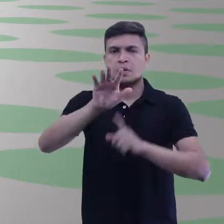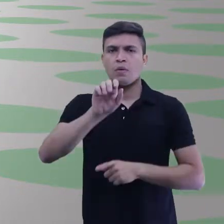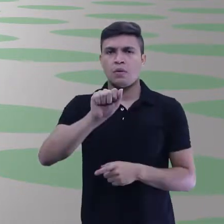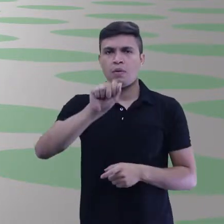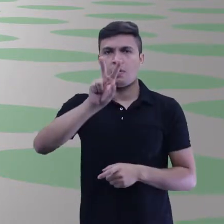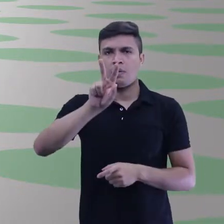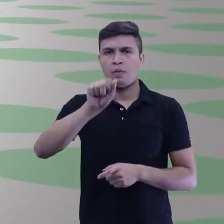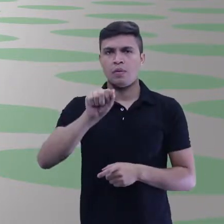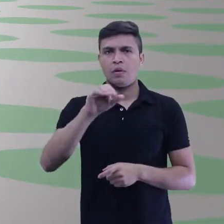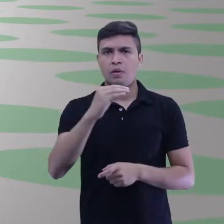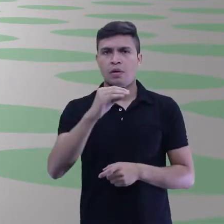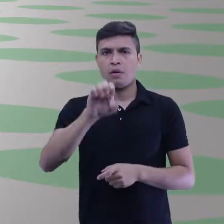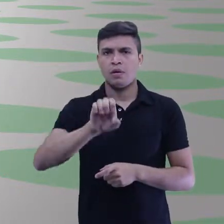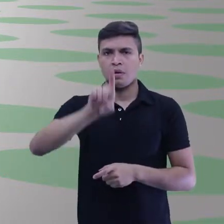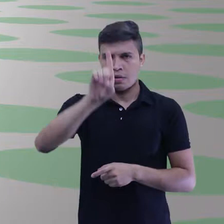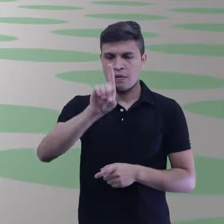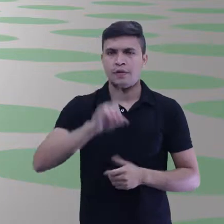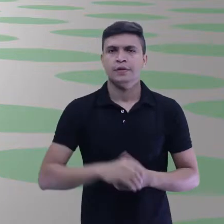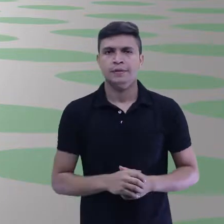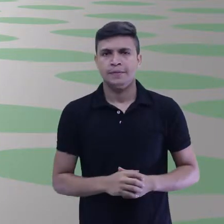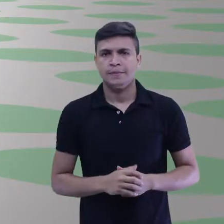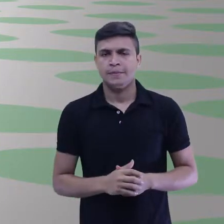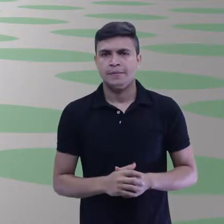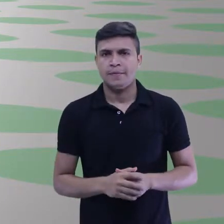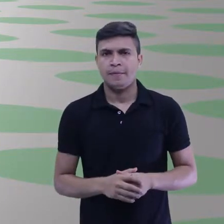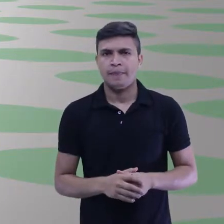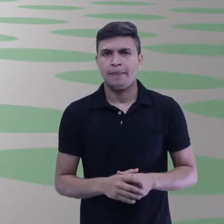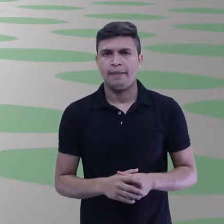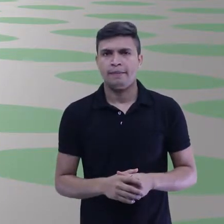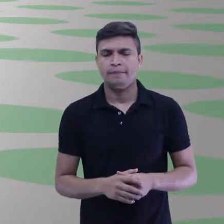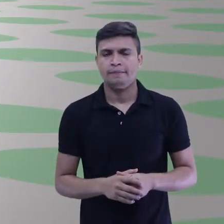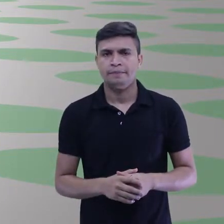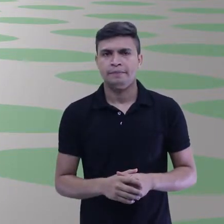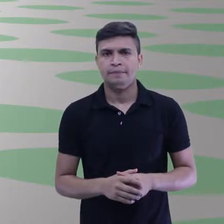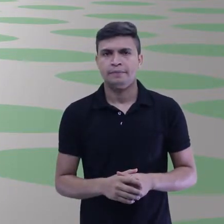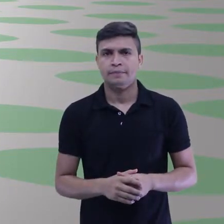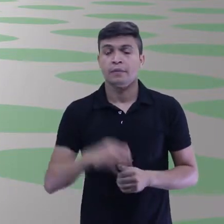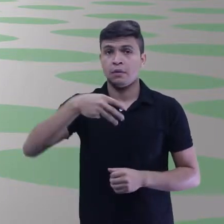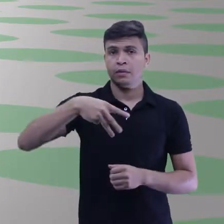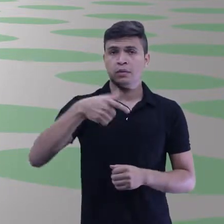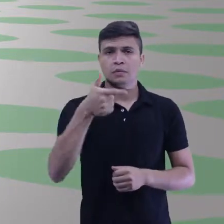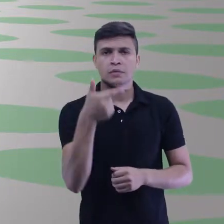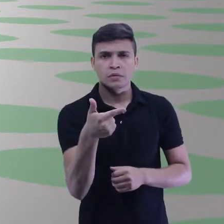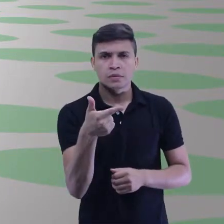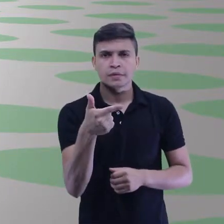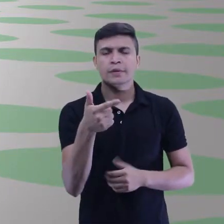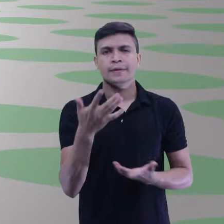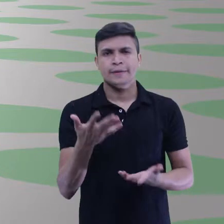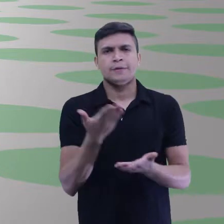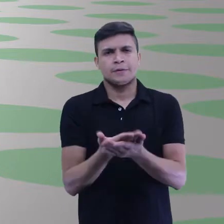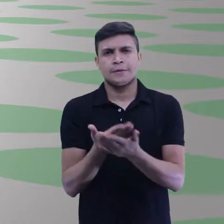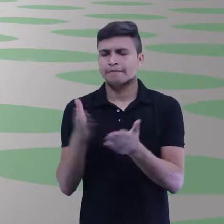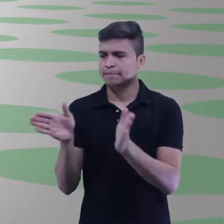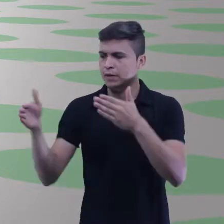de aprendizagem do Centro de Educação à Distância do Estado do Ceará, o AvaSed/Seduc. No módulo 2, nós vamos